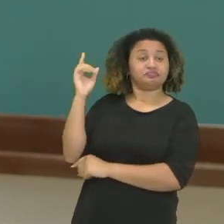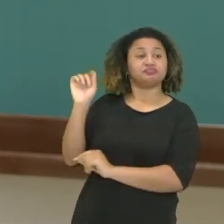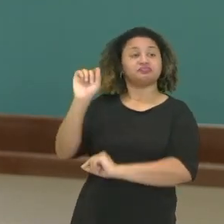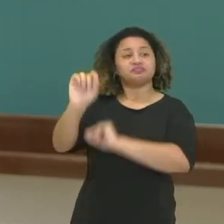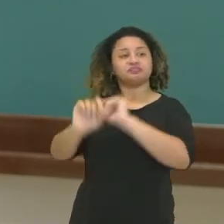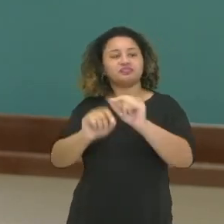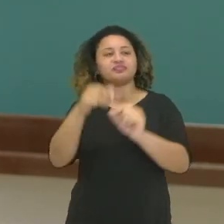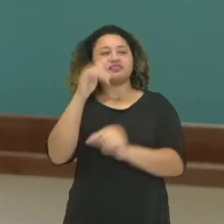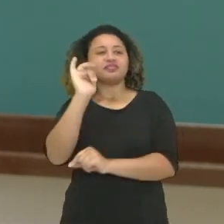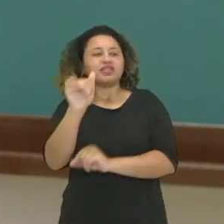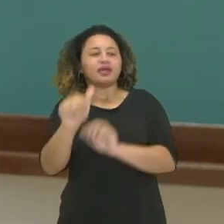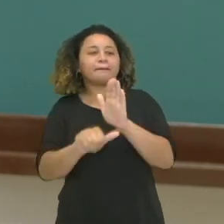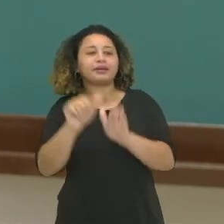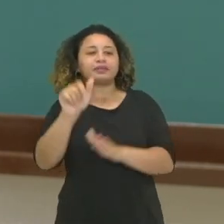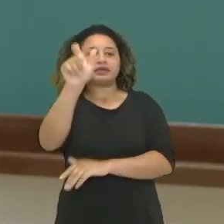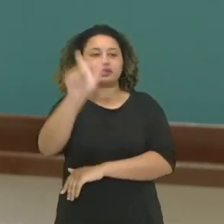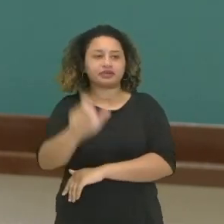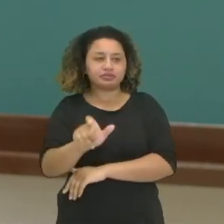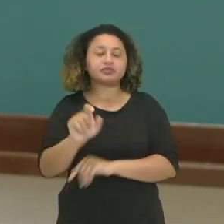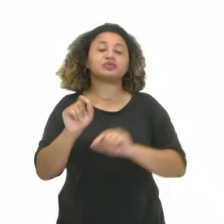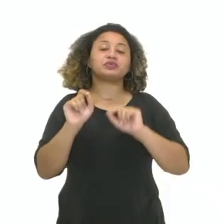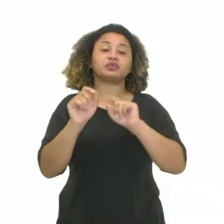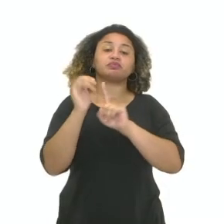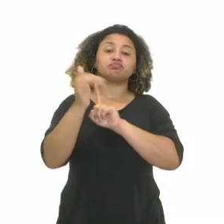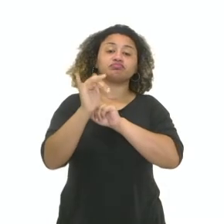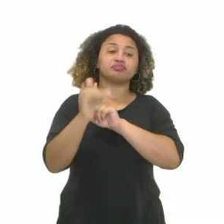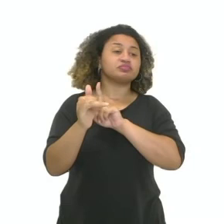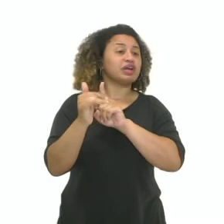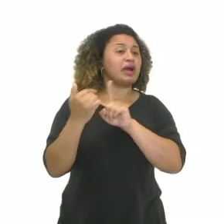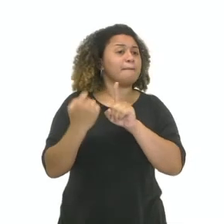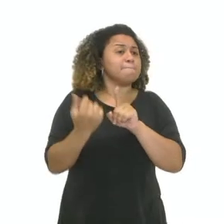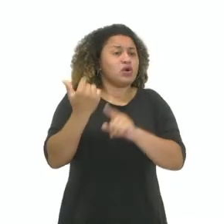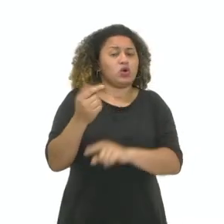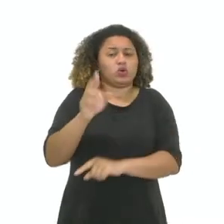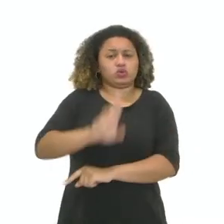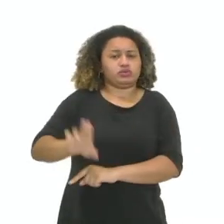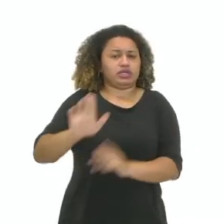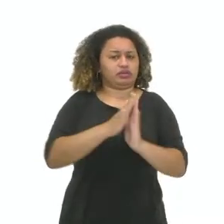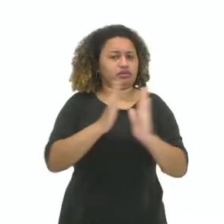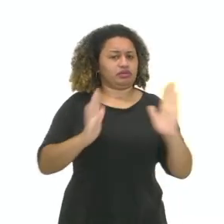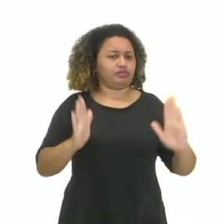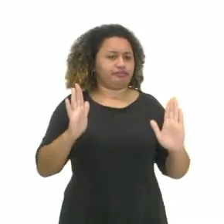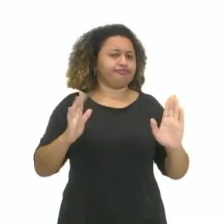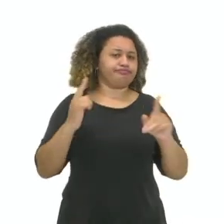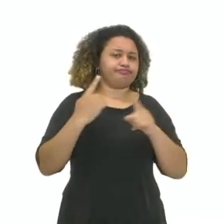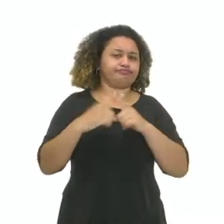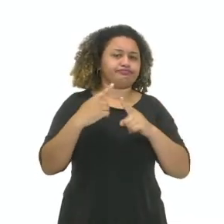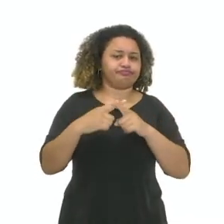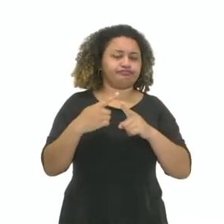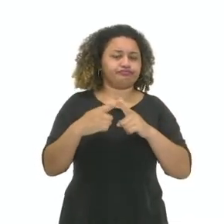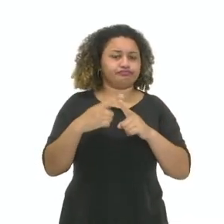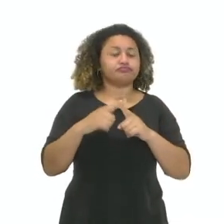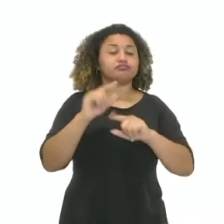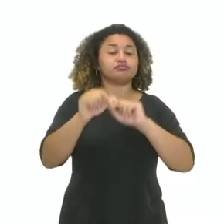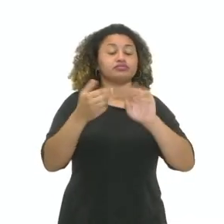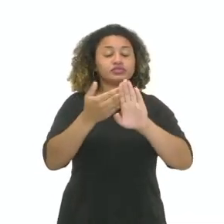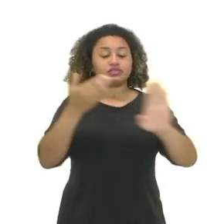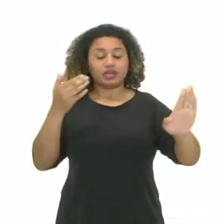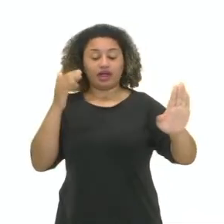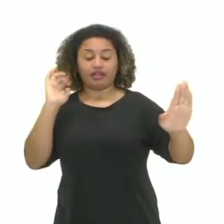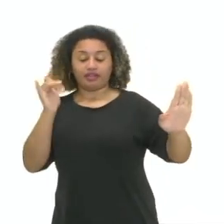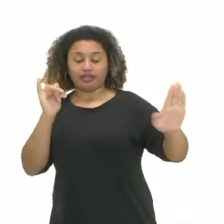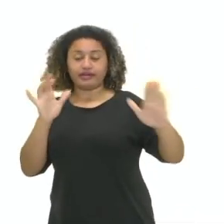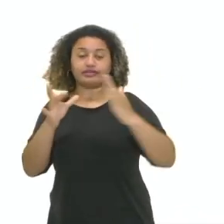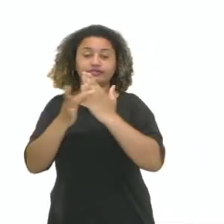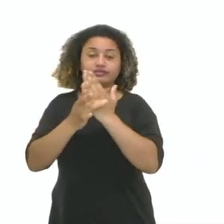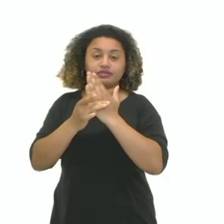narrador é em primeira pessoa e é pouco comum na época. Por quê? Com o fim de se afastar das narrativas